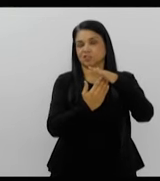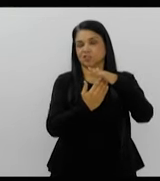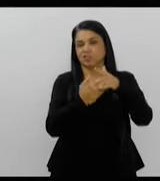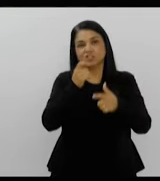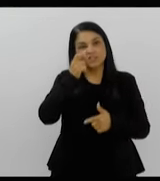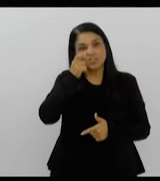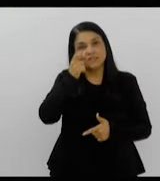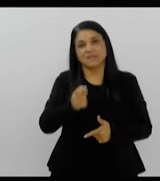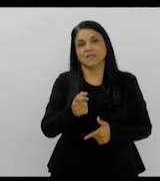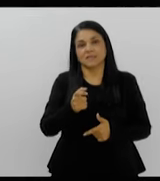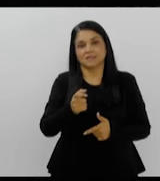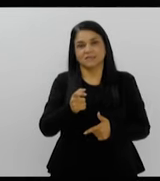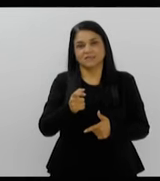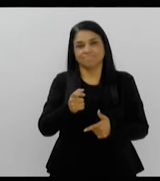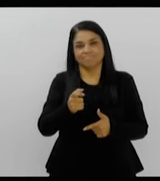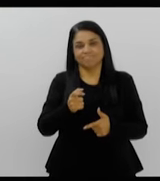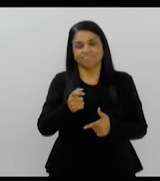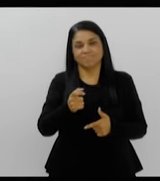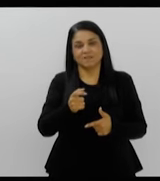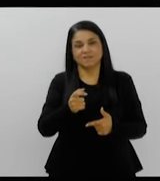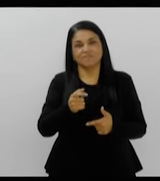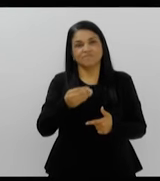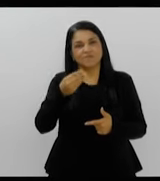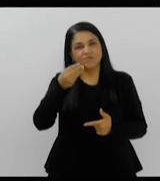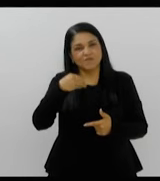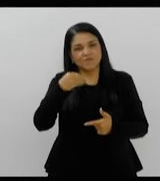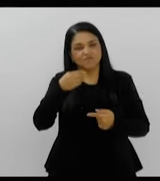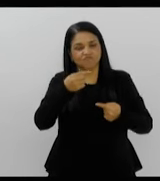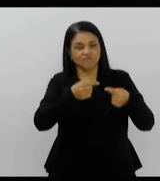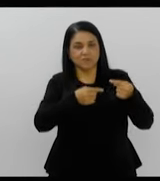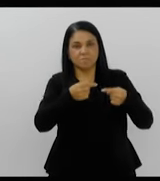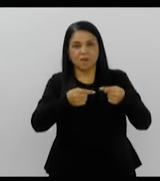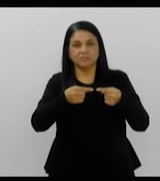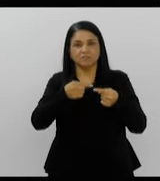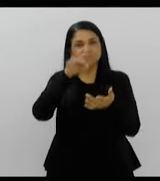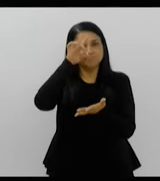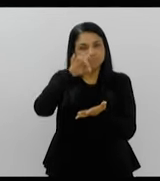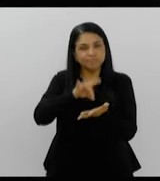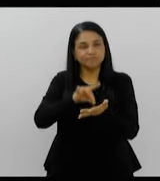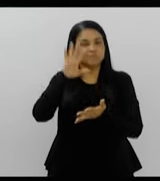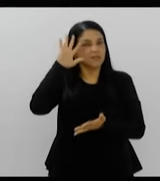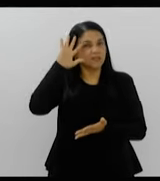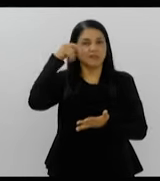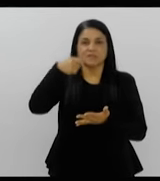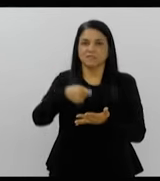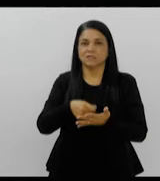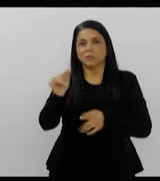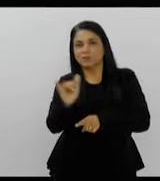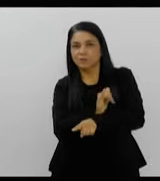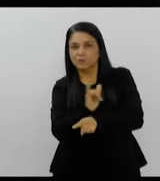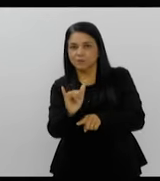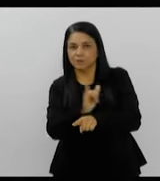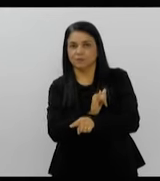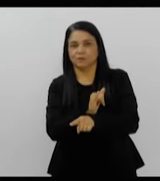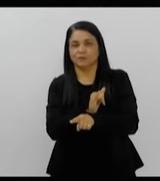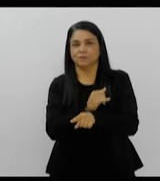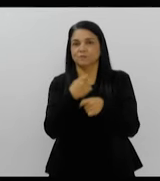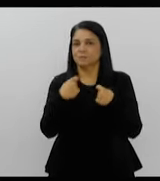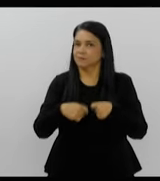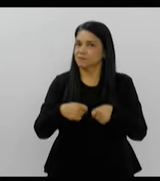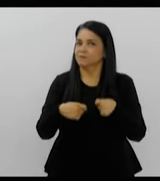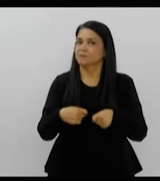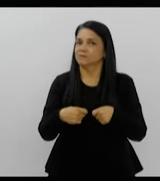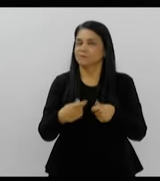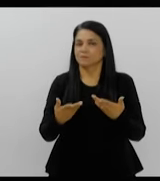interesses, enfraquecendo o debate necessário para uma decisão estratégica. Por fim,